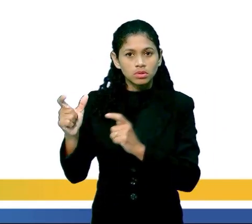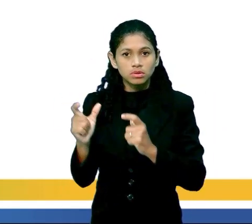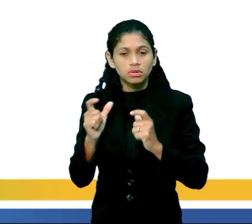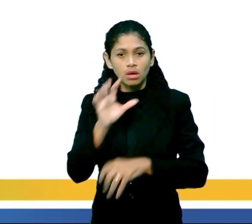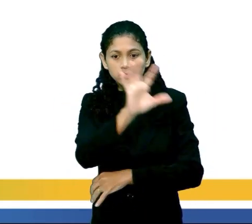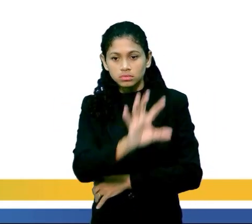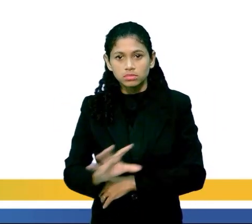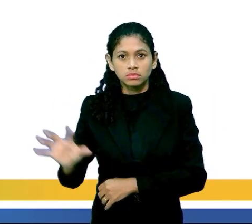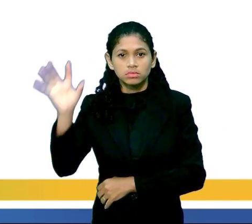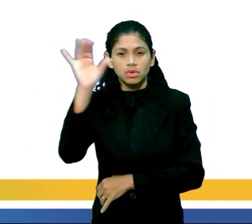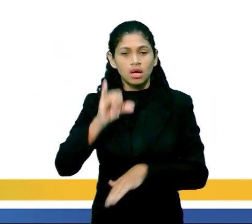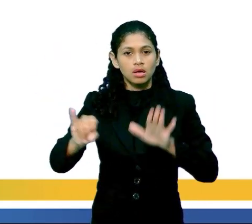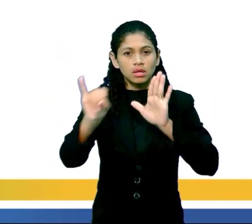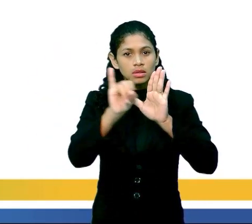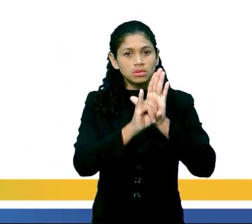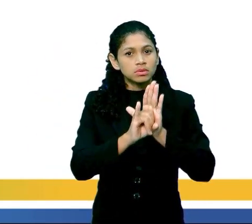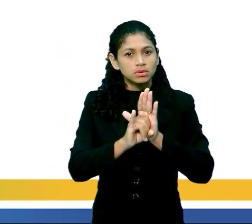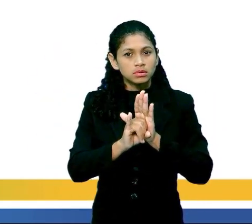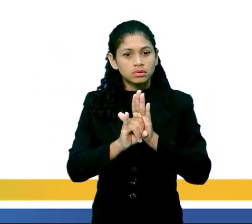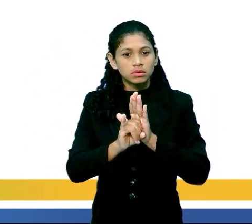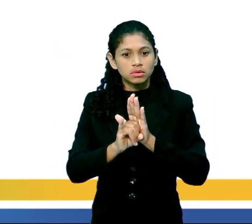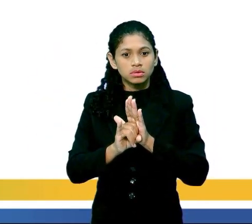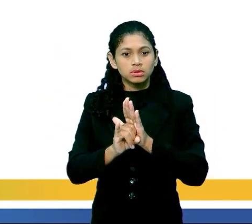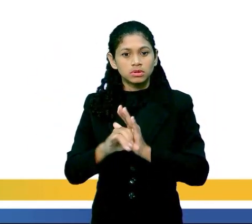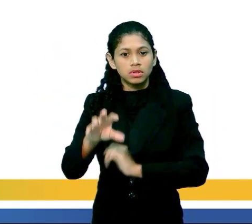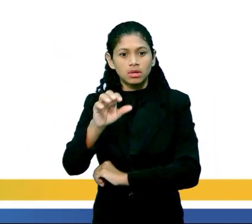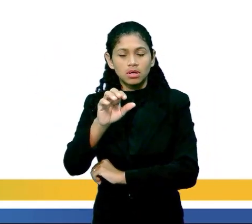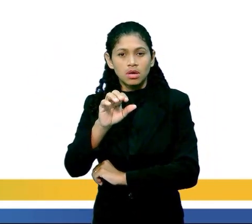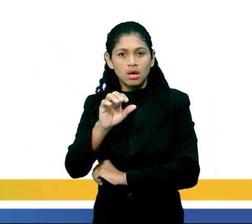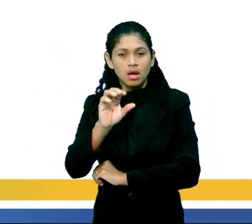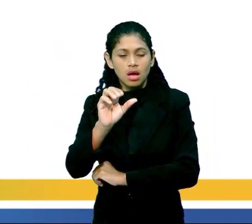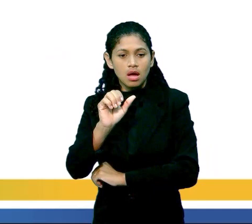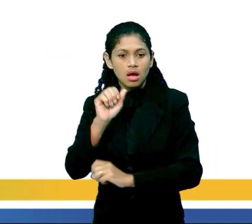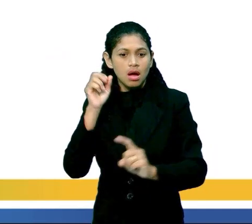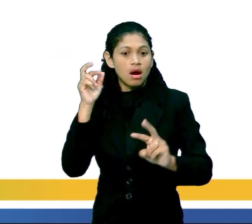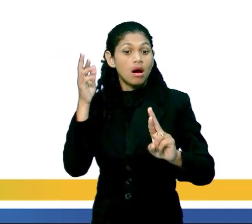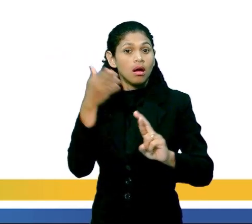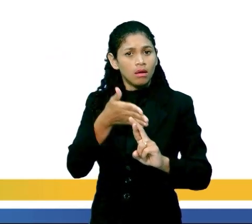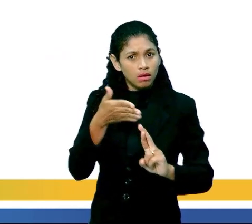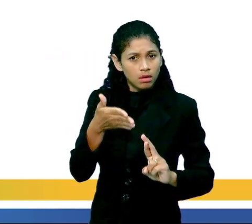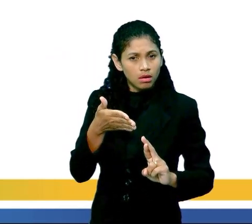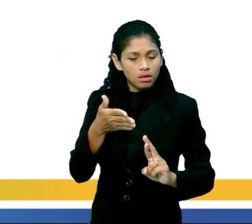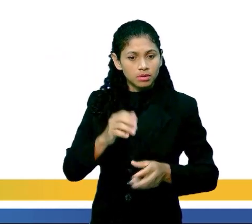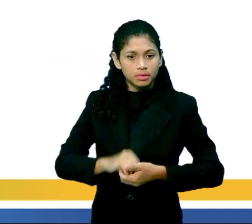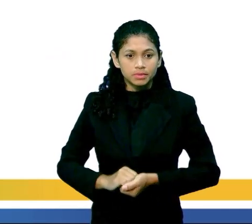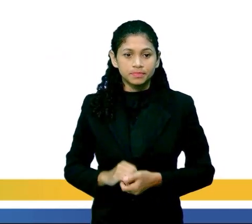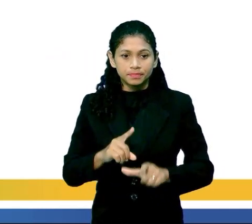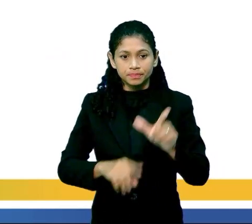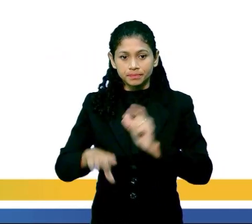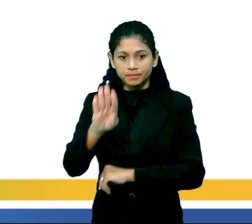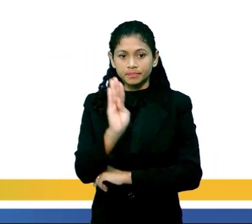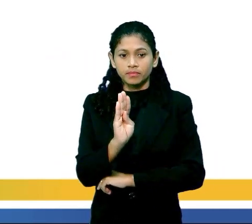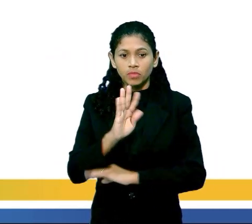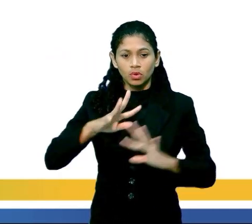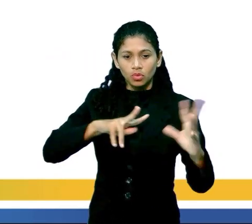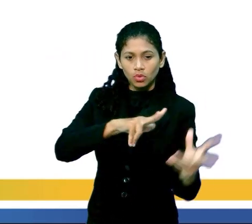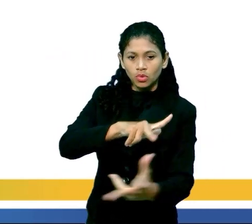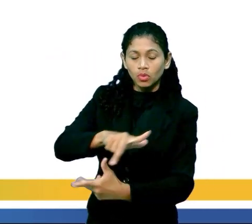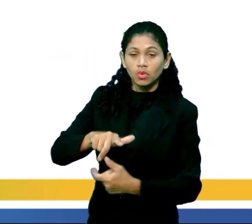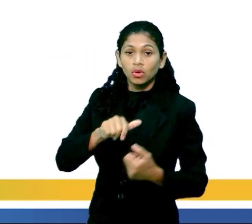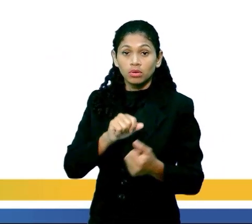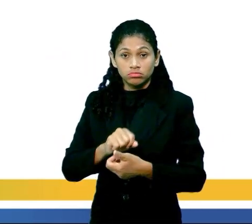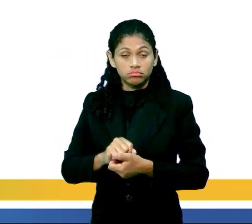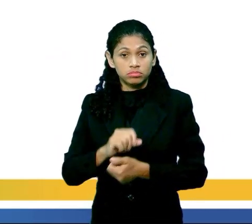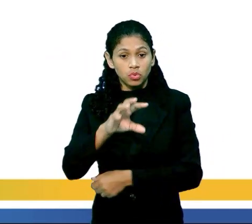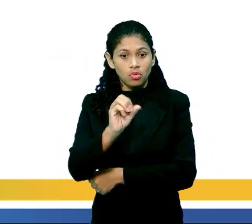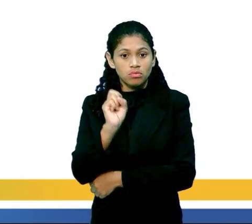territorializados, identitários e de alteridade. Letra B. O mundo sobre o qual as